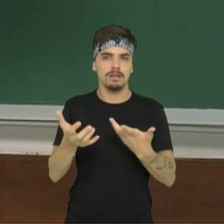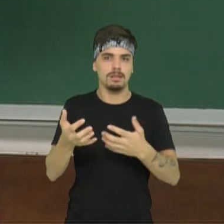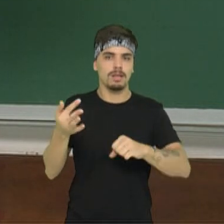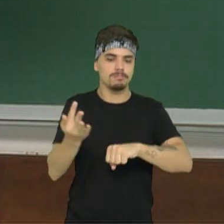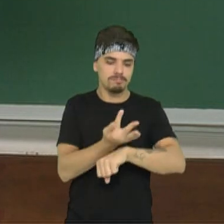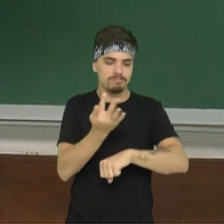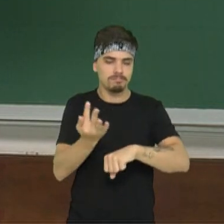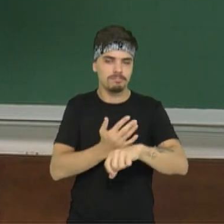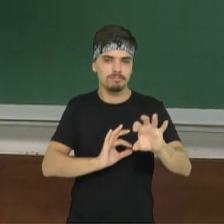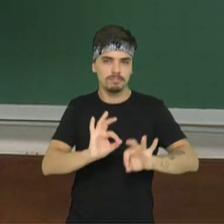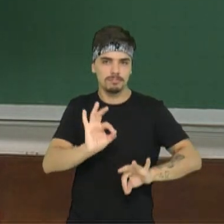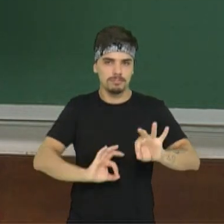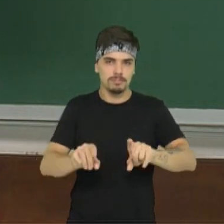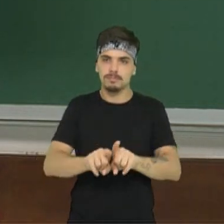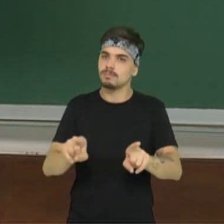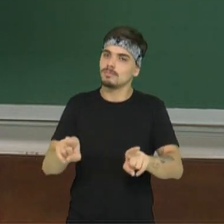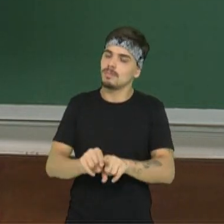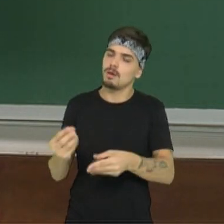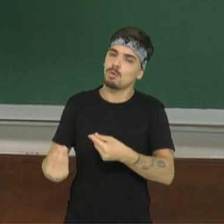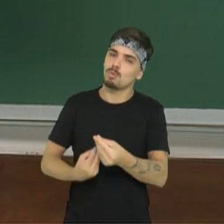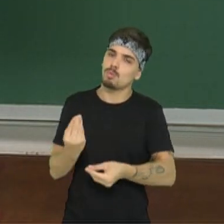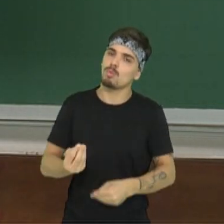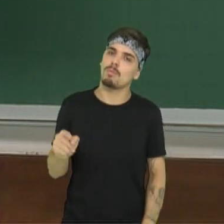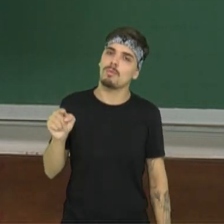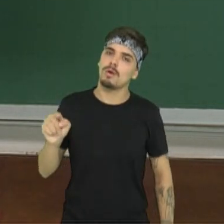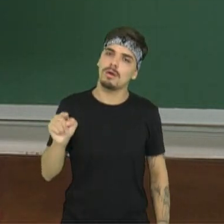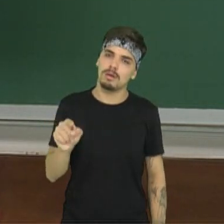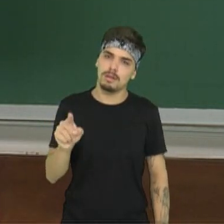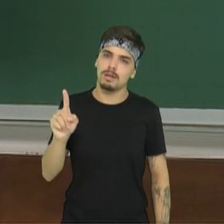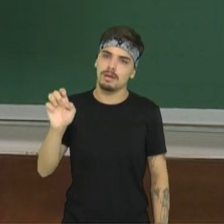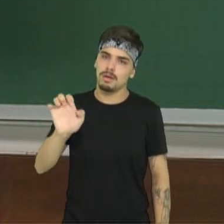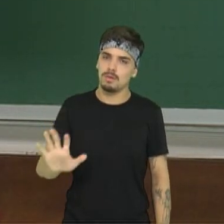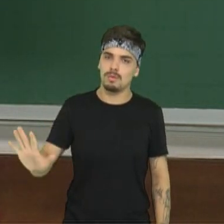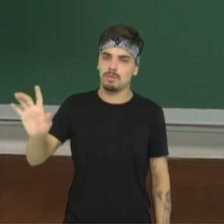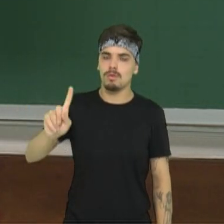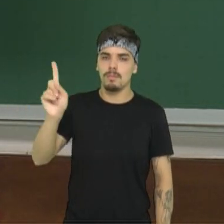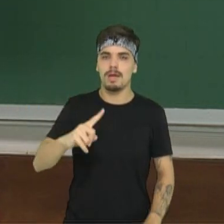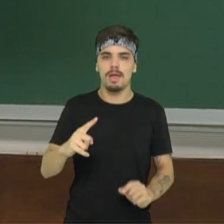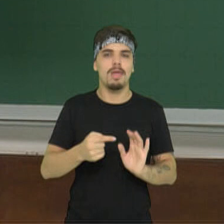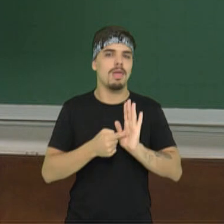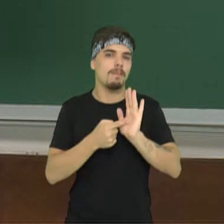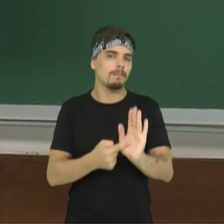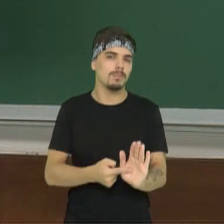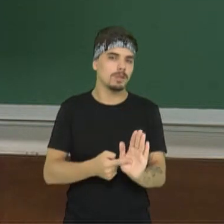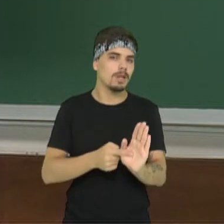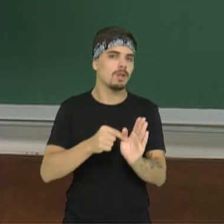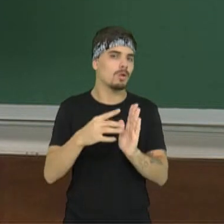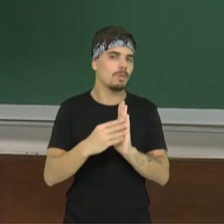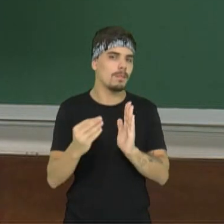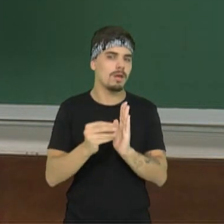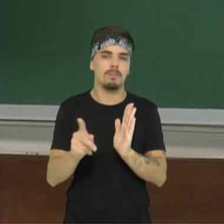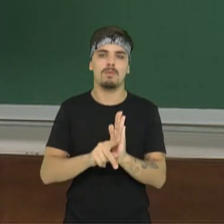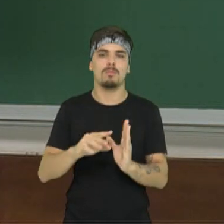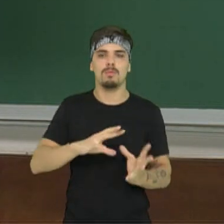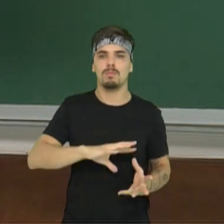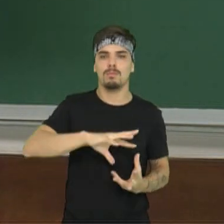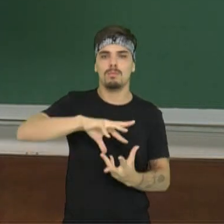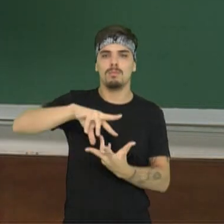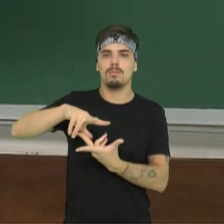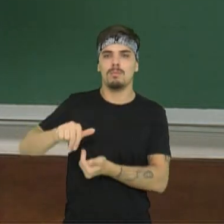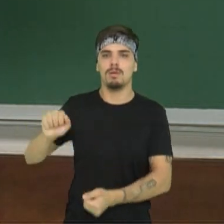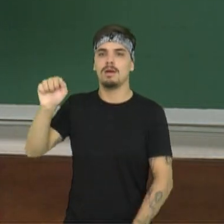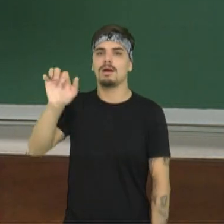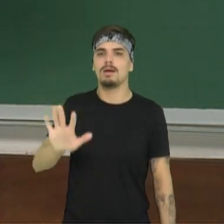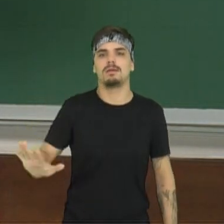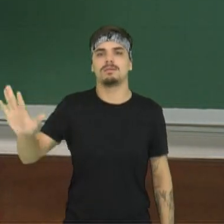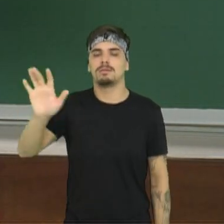sustentabilidade. Né? E como a Europa acaba sendo um modelo para o mundo, outros continentes, a Ásia e a